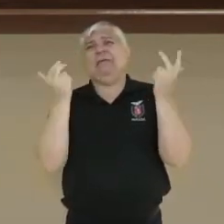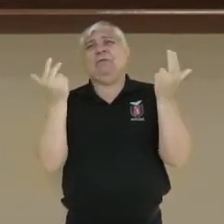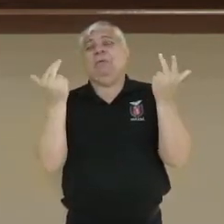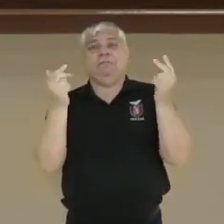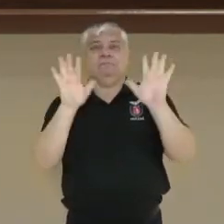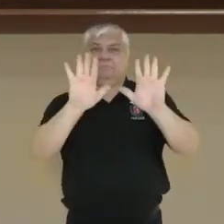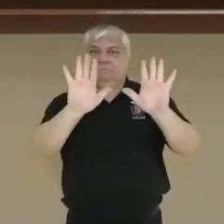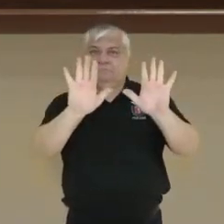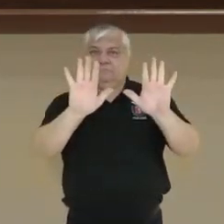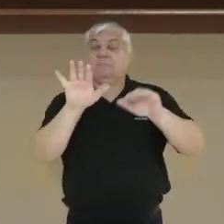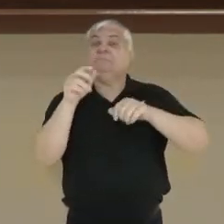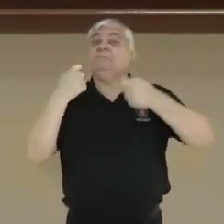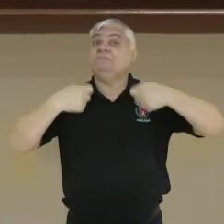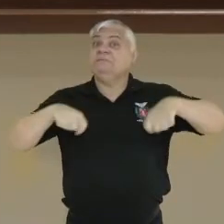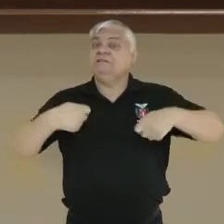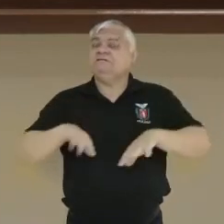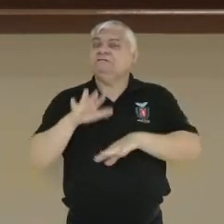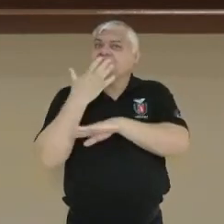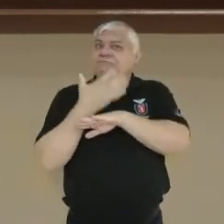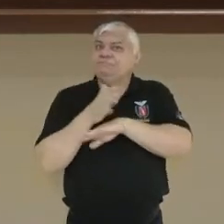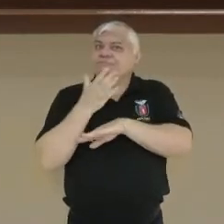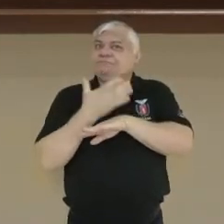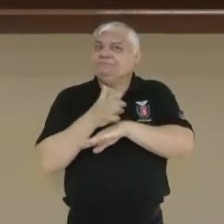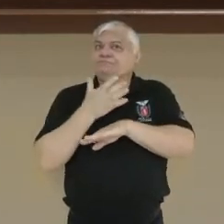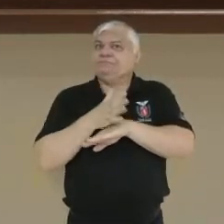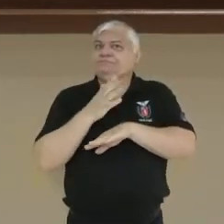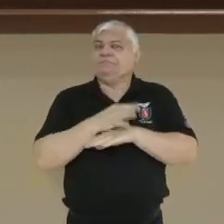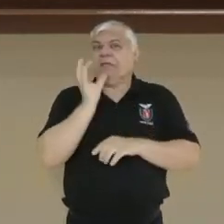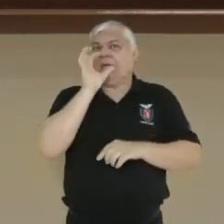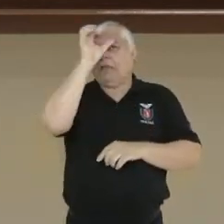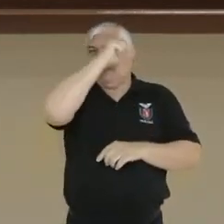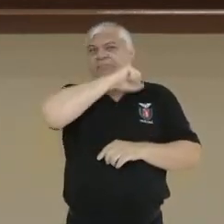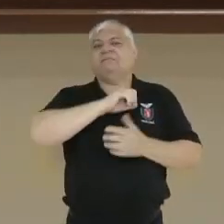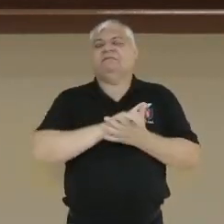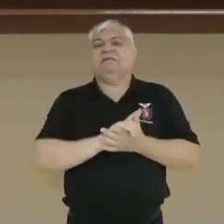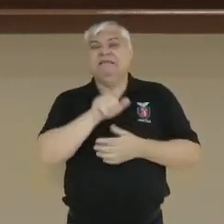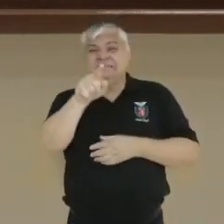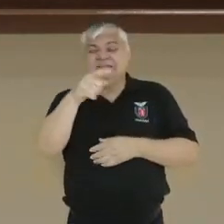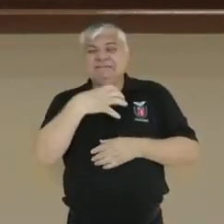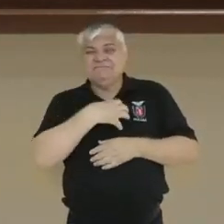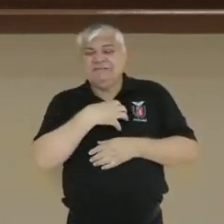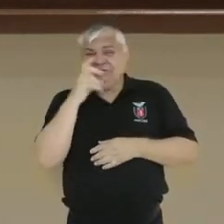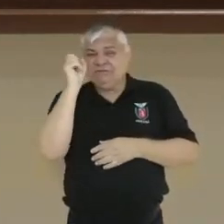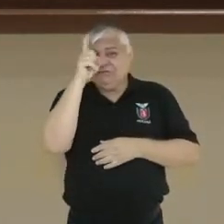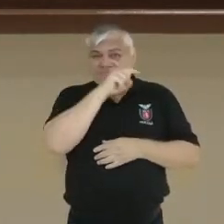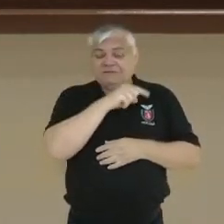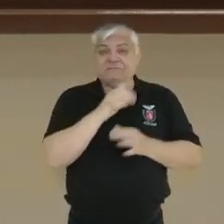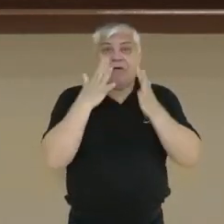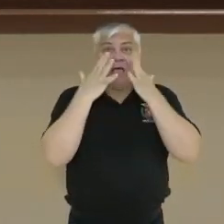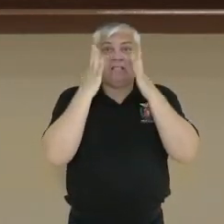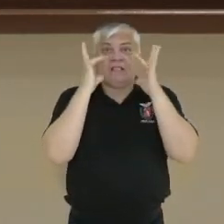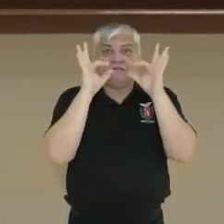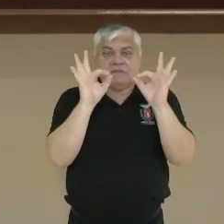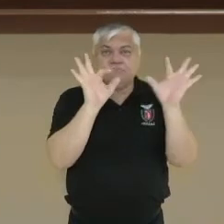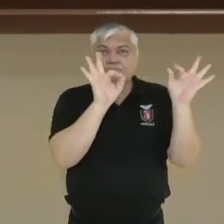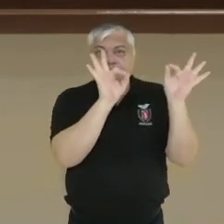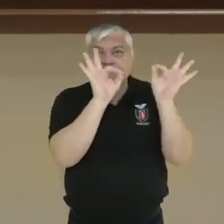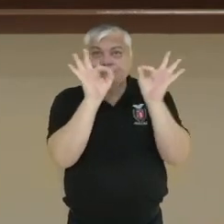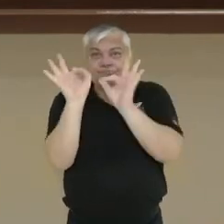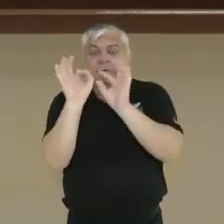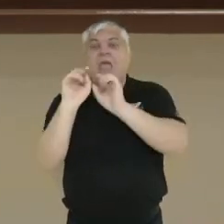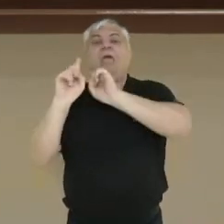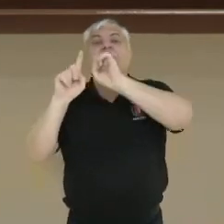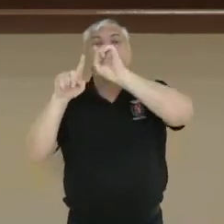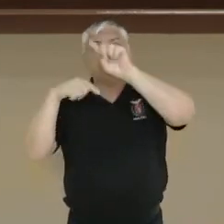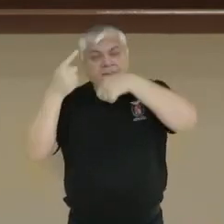exercício que precisa de treino. Vamos ver. Aquele que tiver um pouquinho de dificuldade, presta atenção agora e depois pega e refaça o